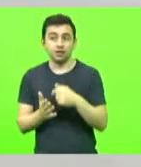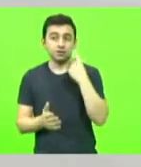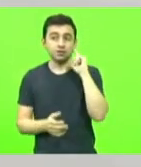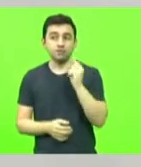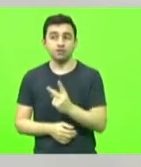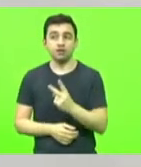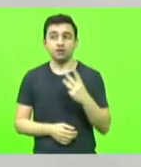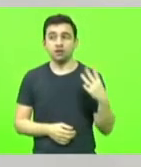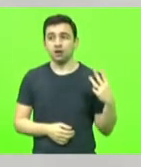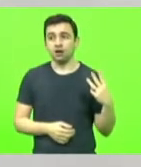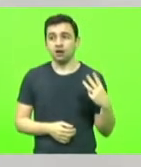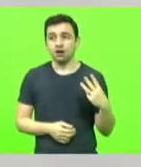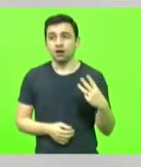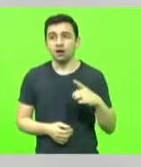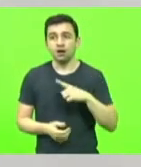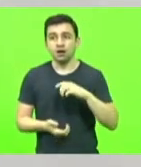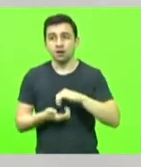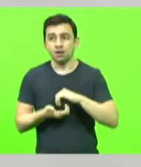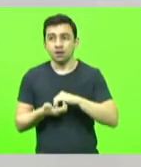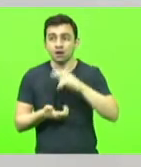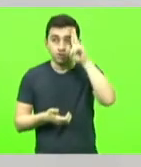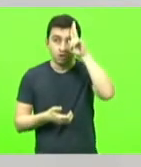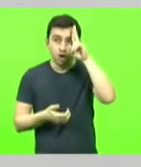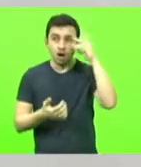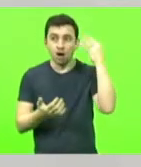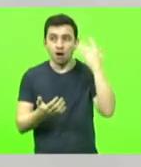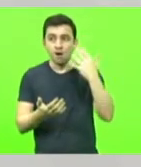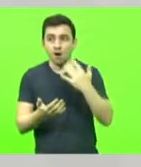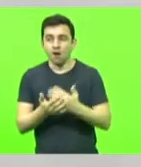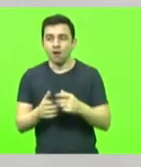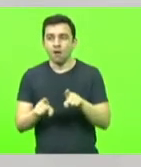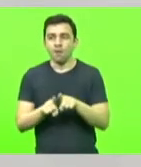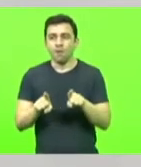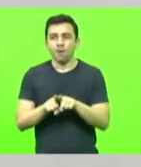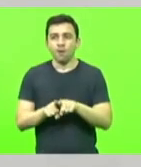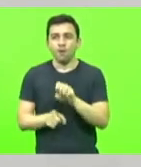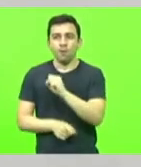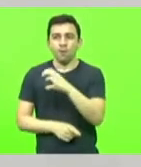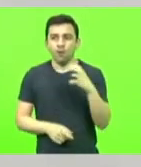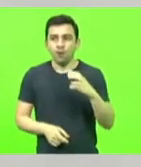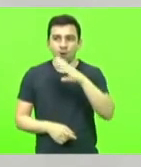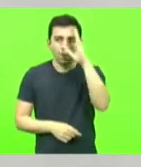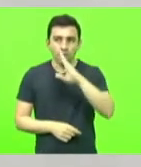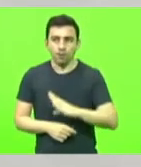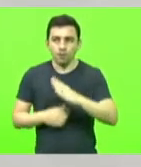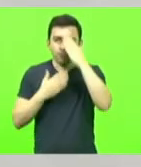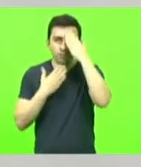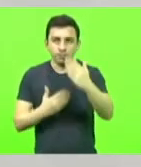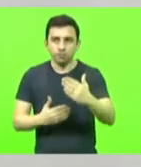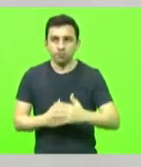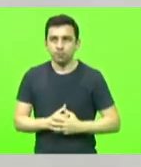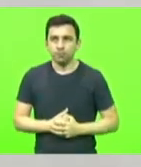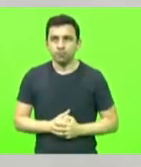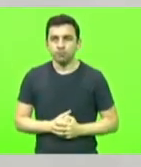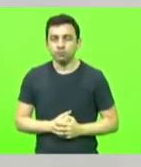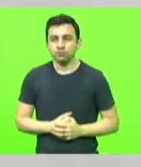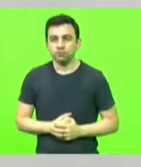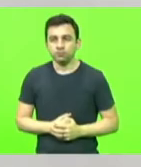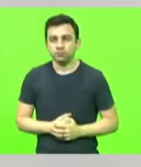tudo aquilo que tem Defesa Civil, da história nossa Defesa Civil em Santa Catarina e no Brasil. Muito obrigado.